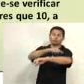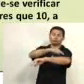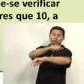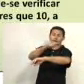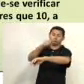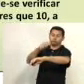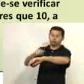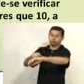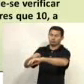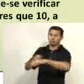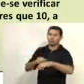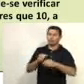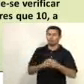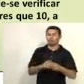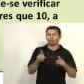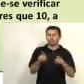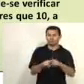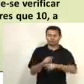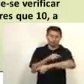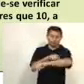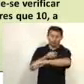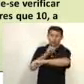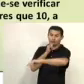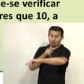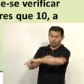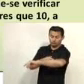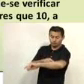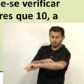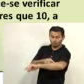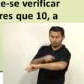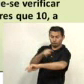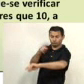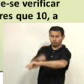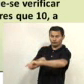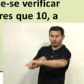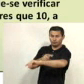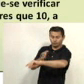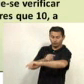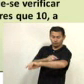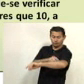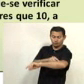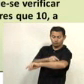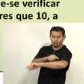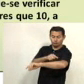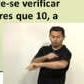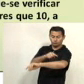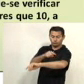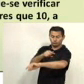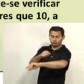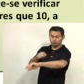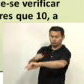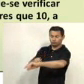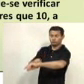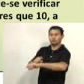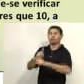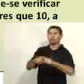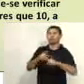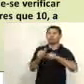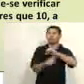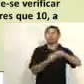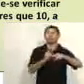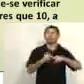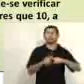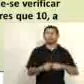essa curva seria mais aberta e a sua altura seria menor. Por quê, pessoal, essa